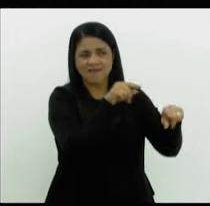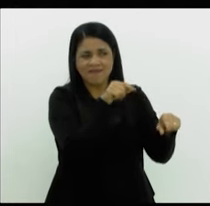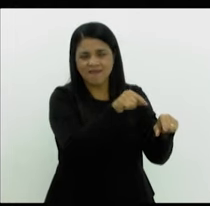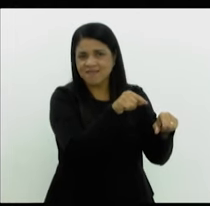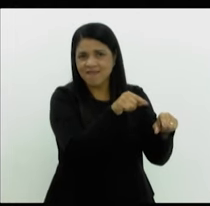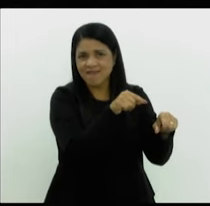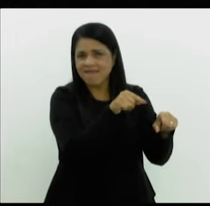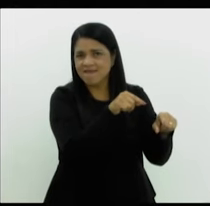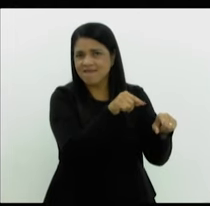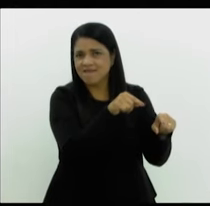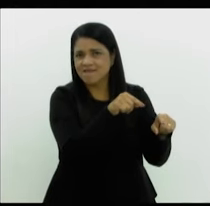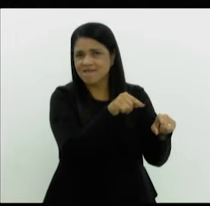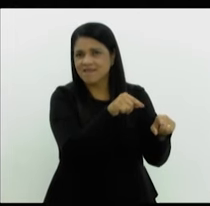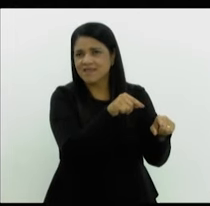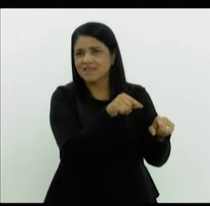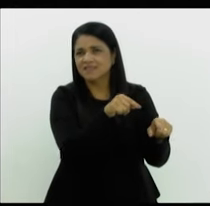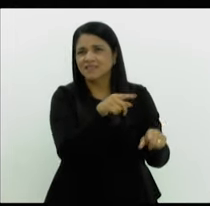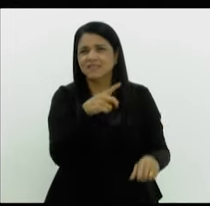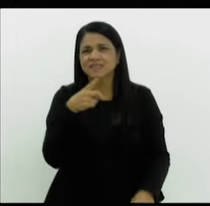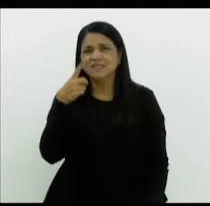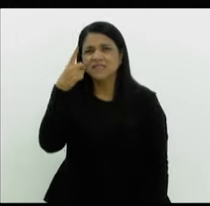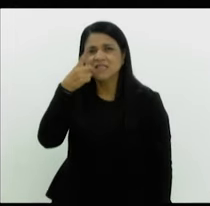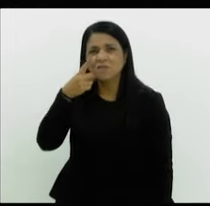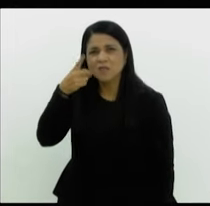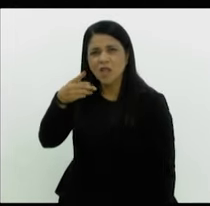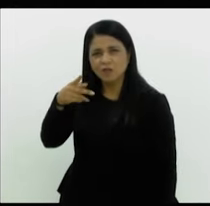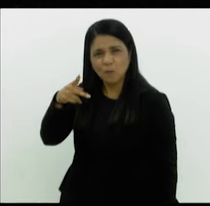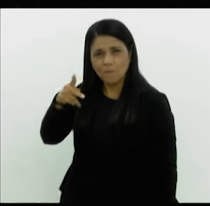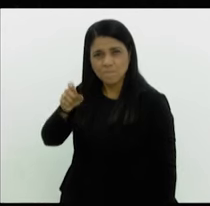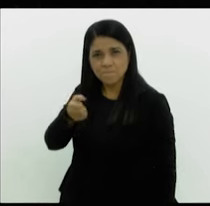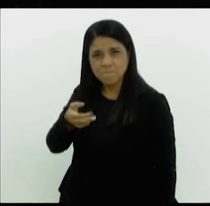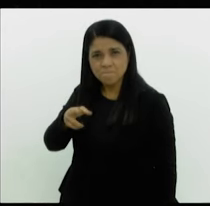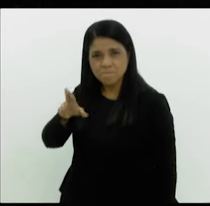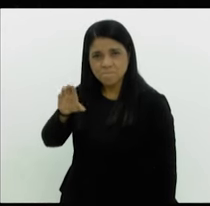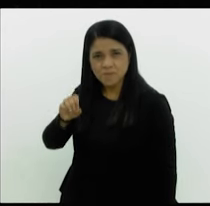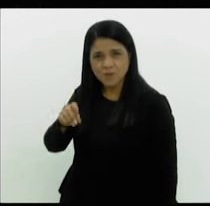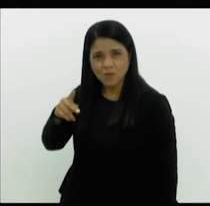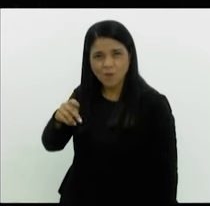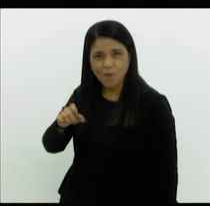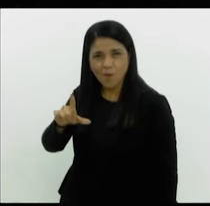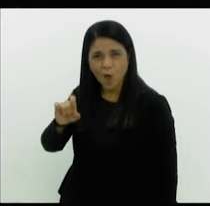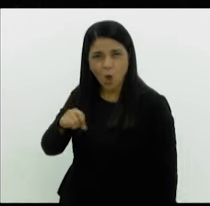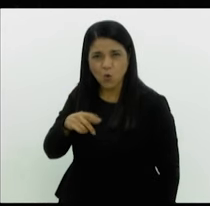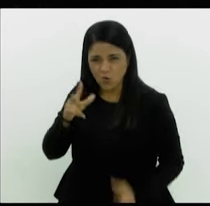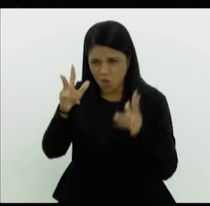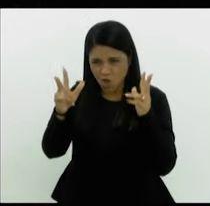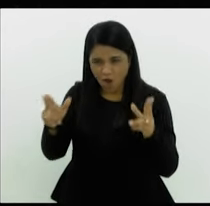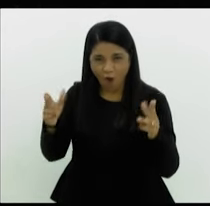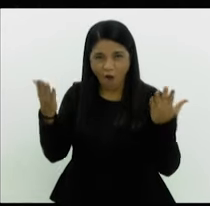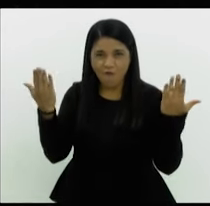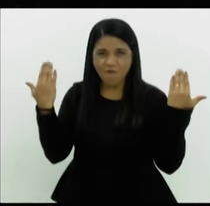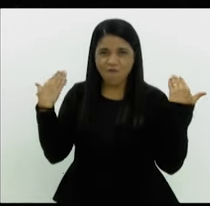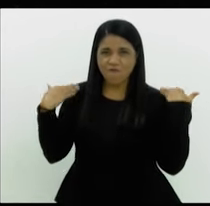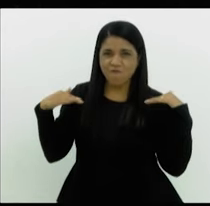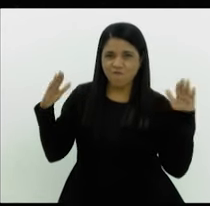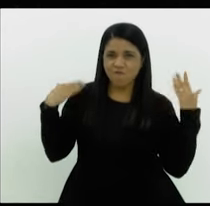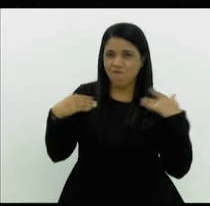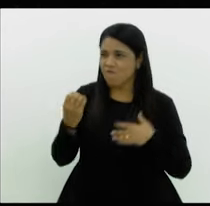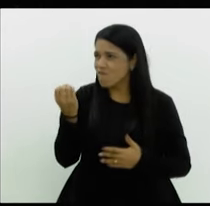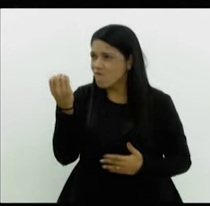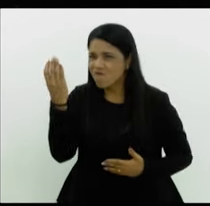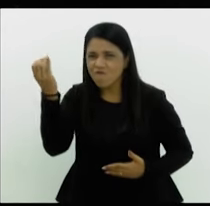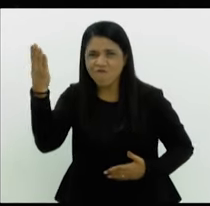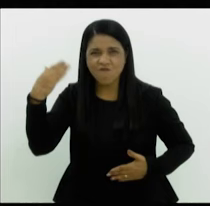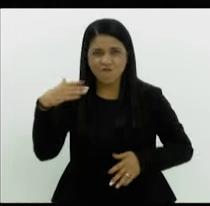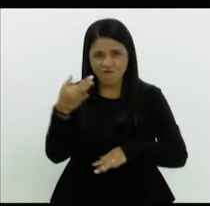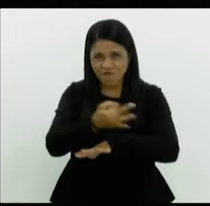vista, deputado federal Pedro Paulo, como colônia de férias, cadeia não pode ser vista como motel.